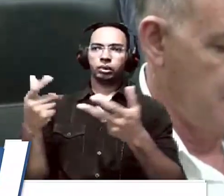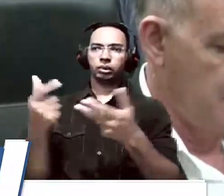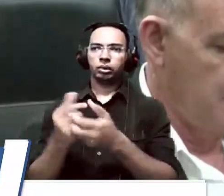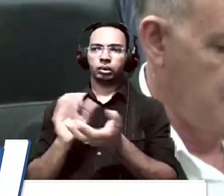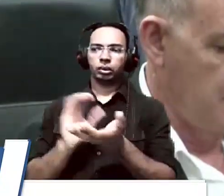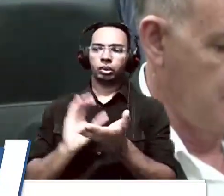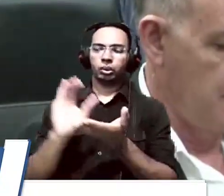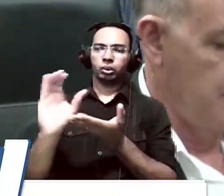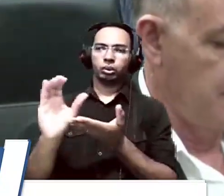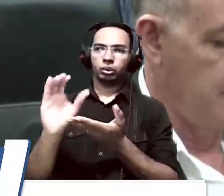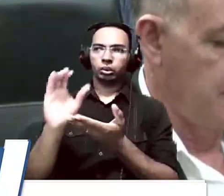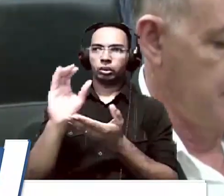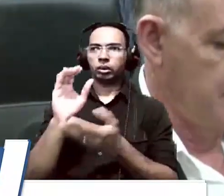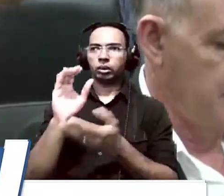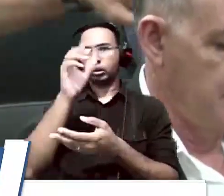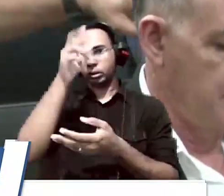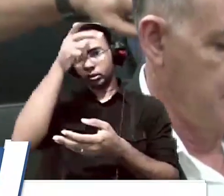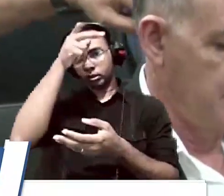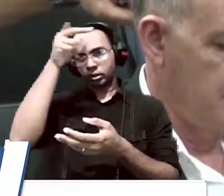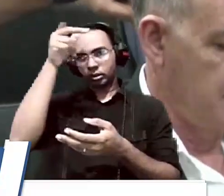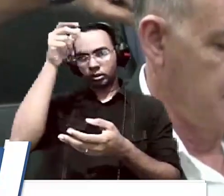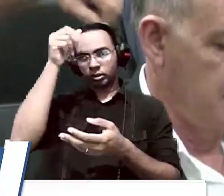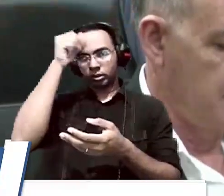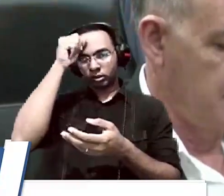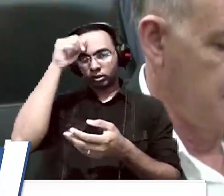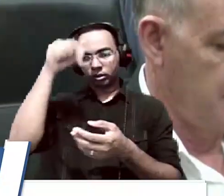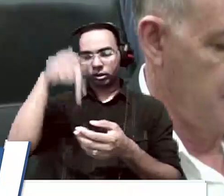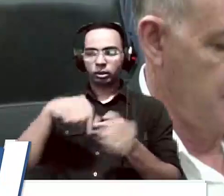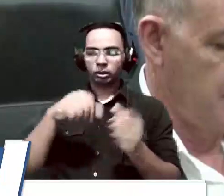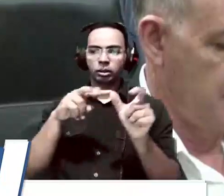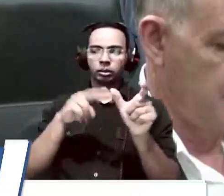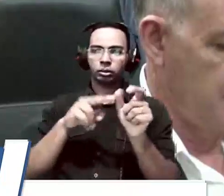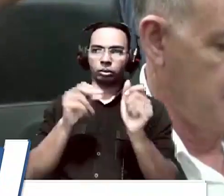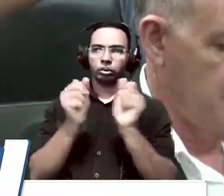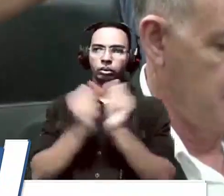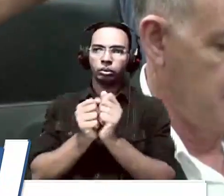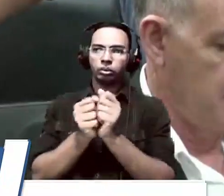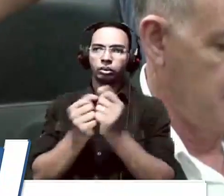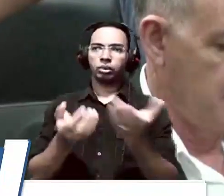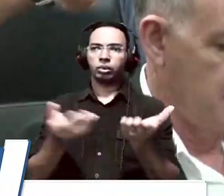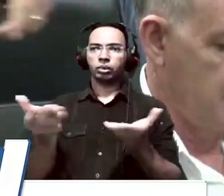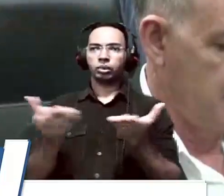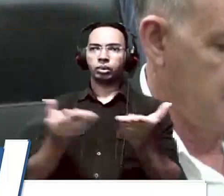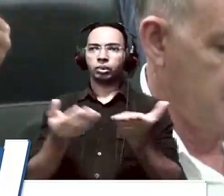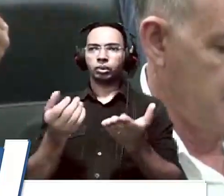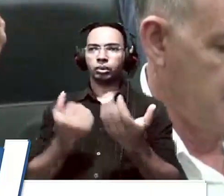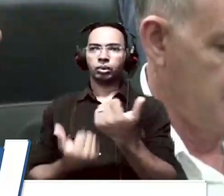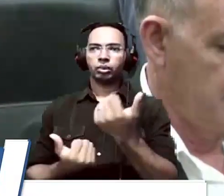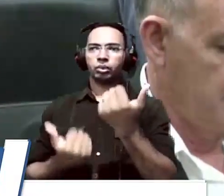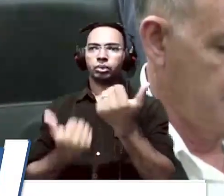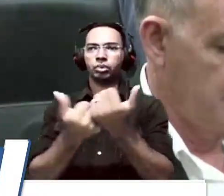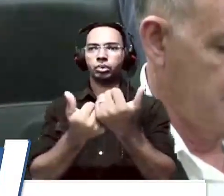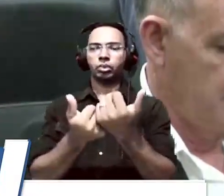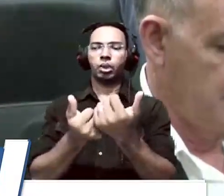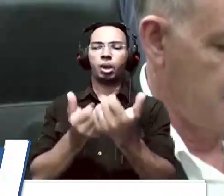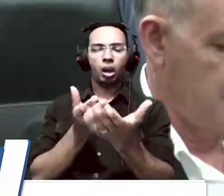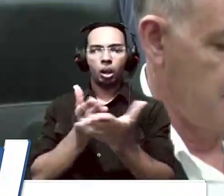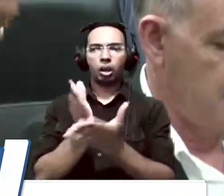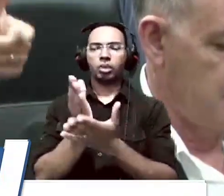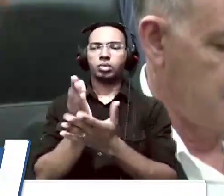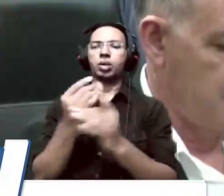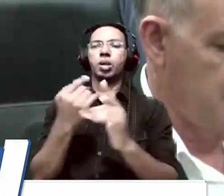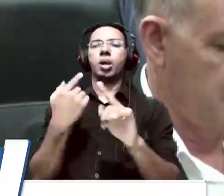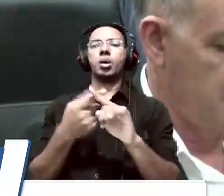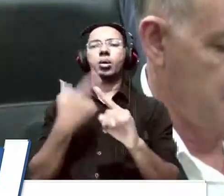prefeitura, essa casa estaria junto com a prefeitura para auxiliar com subsídios, aprovar subsídio, porque quem que paga